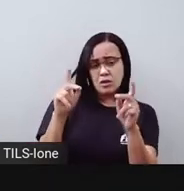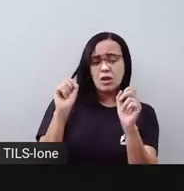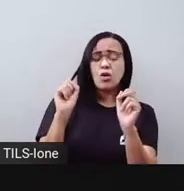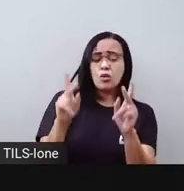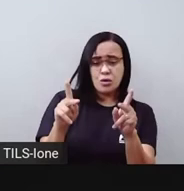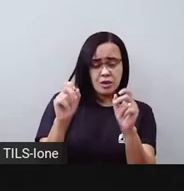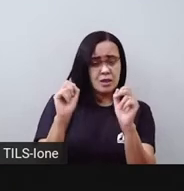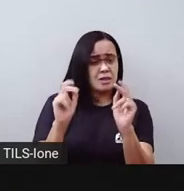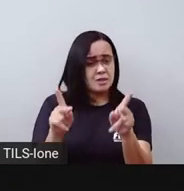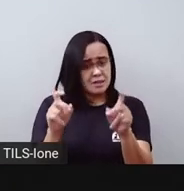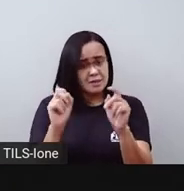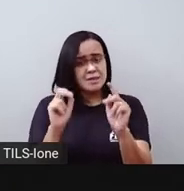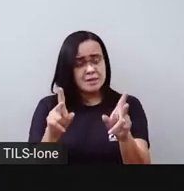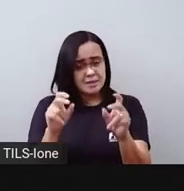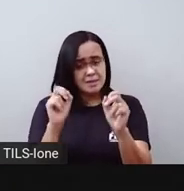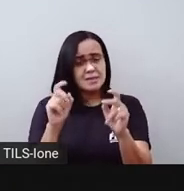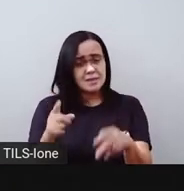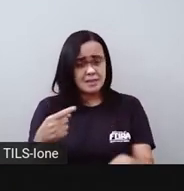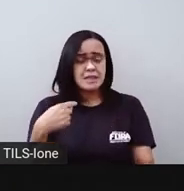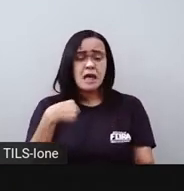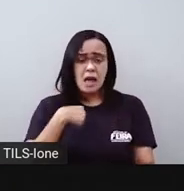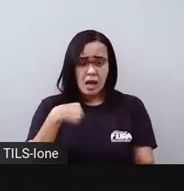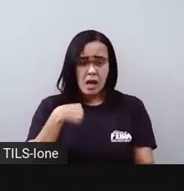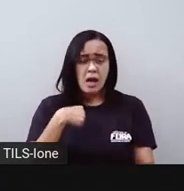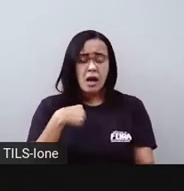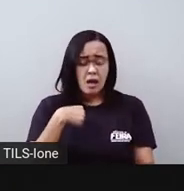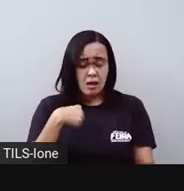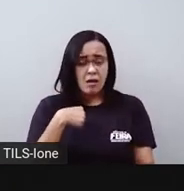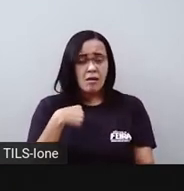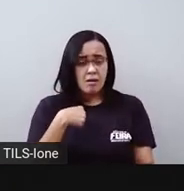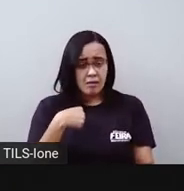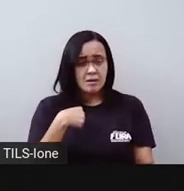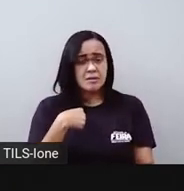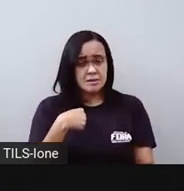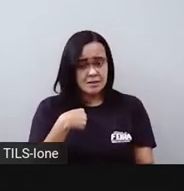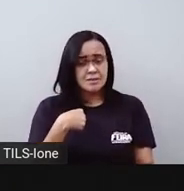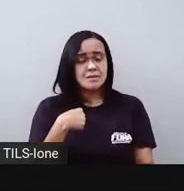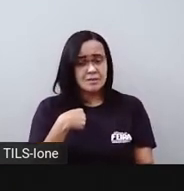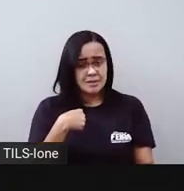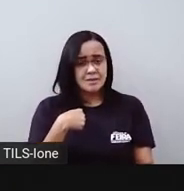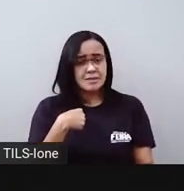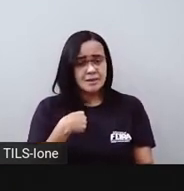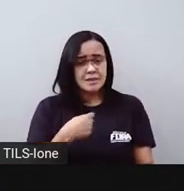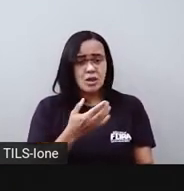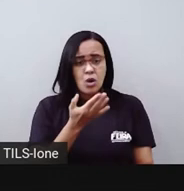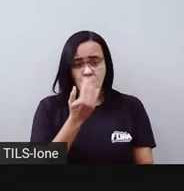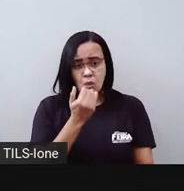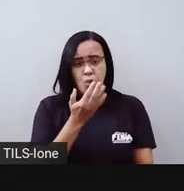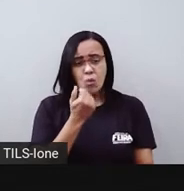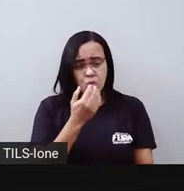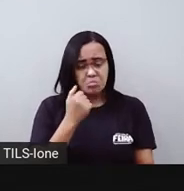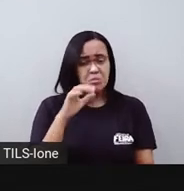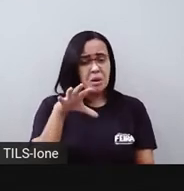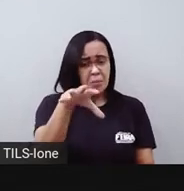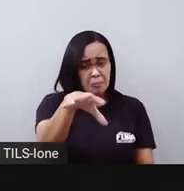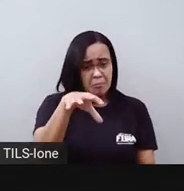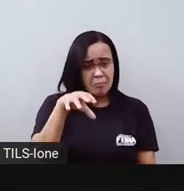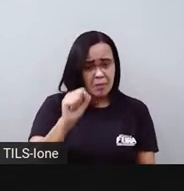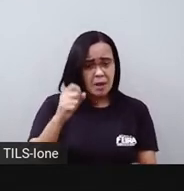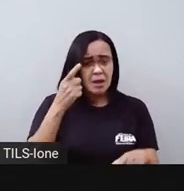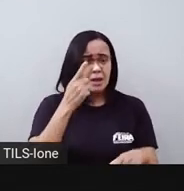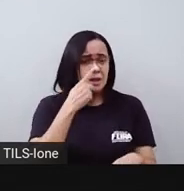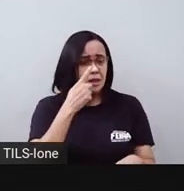Ok. I took the cookie. I took the cookie quer dizer eu peguei o